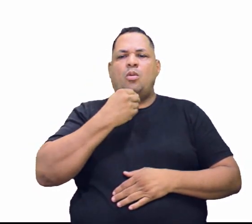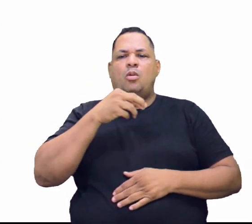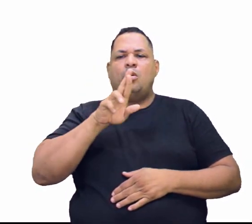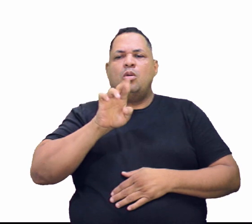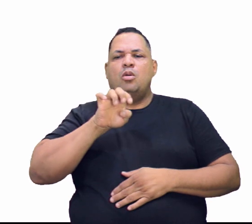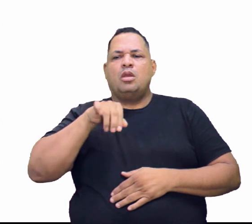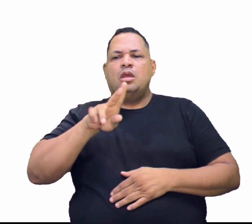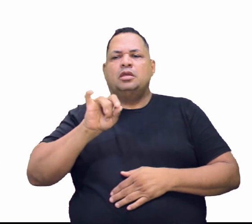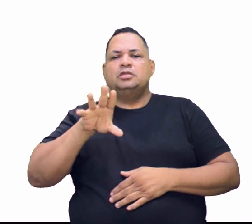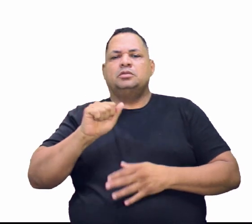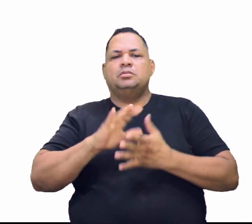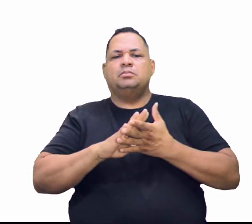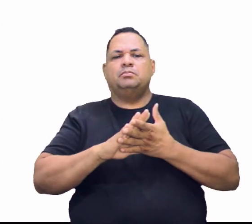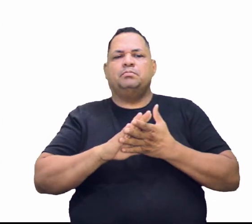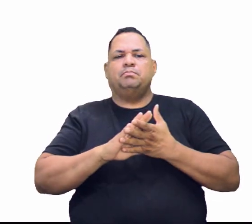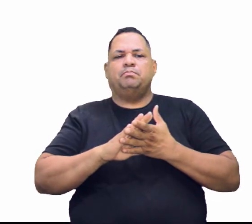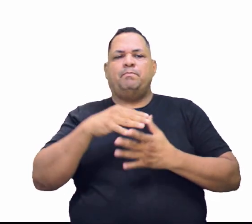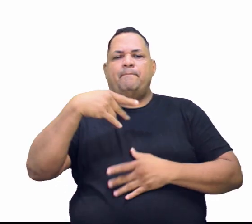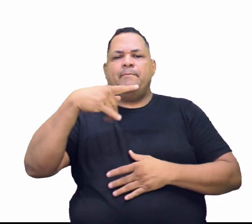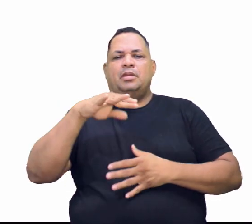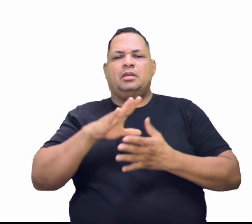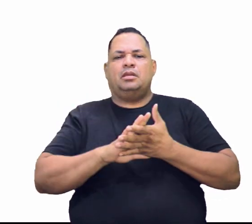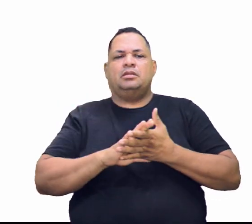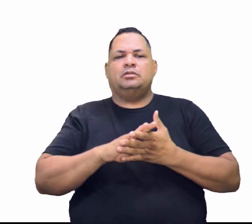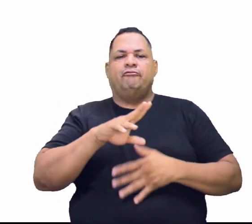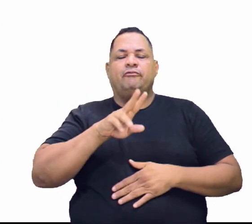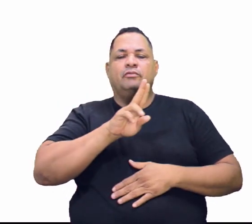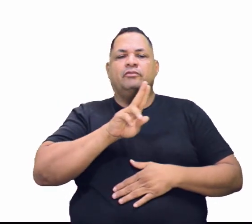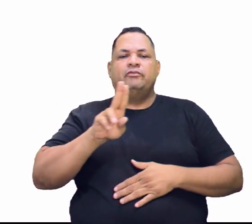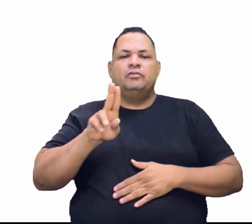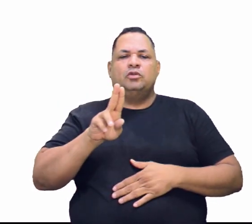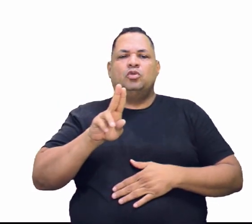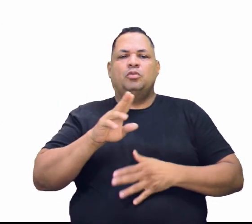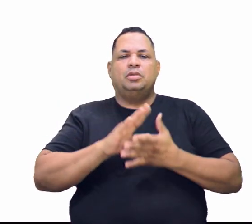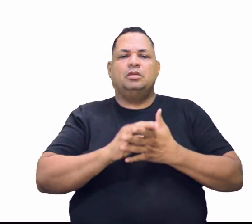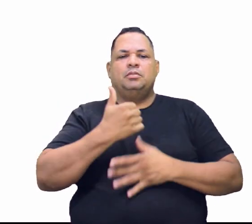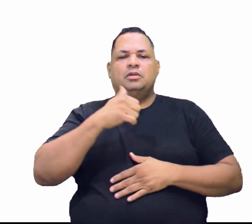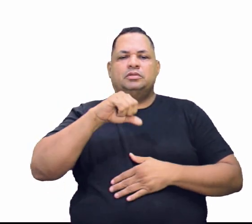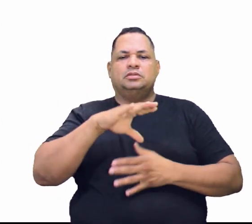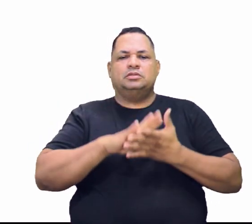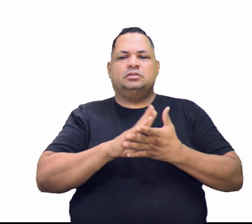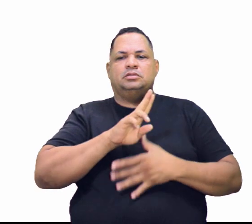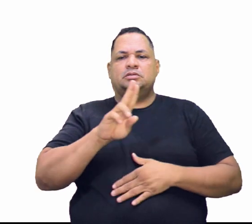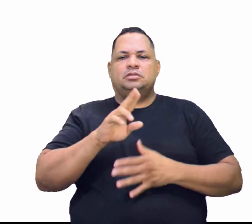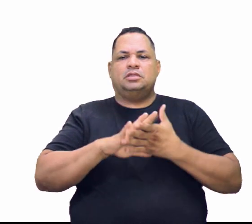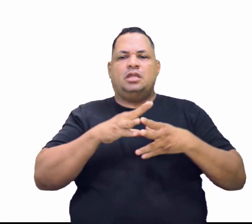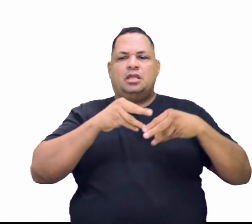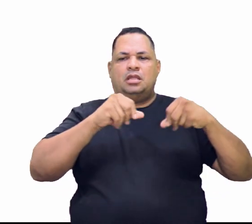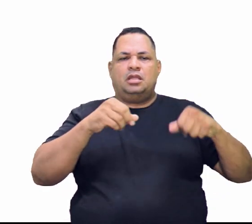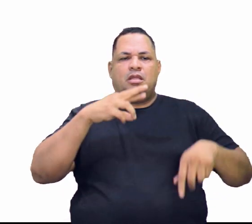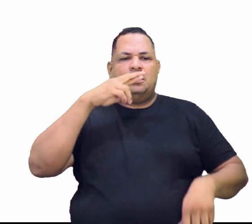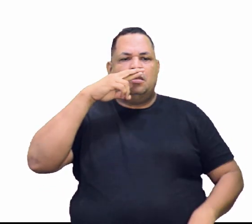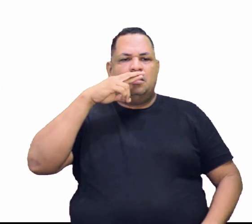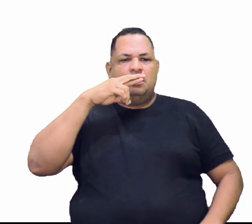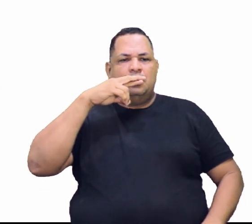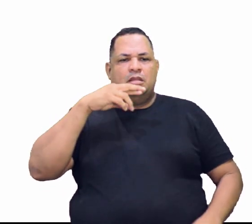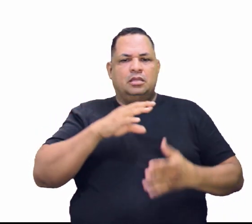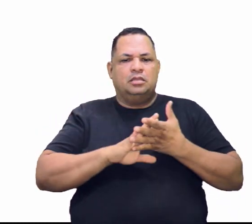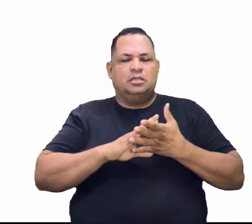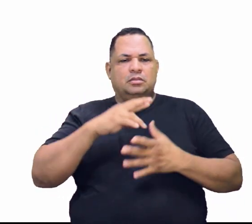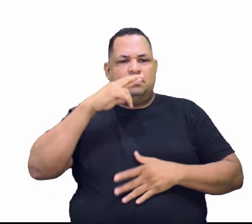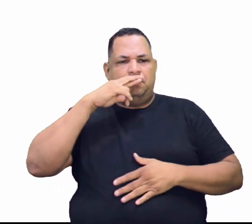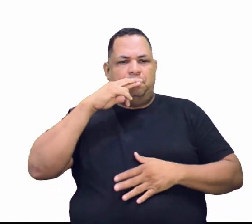sugeriu em 1915 chamar-se de Terra de Rondon, local etnográfico entre